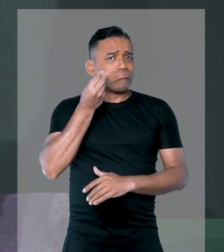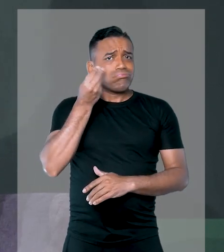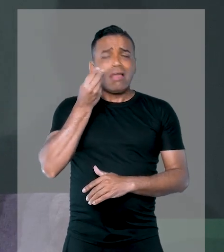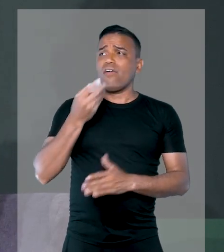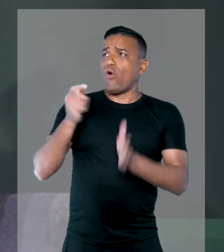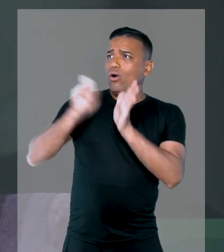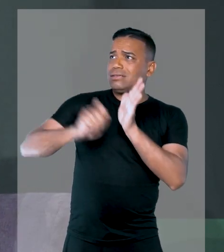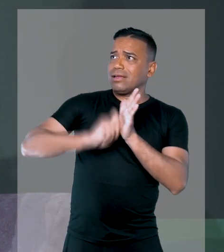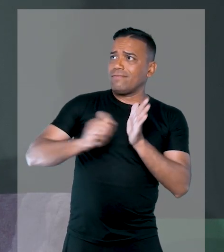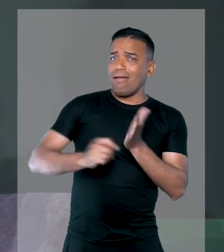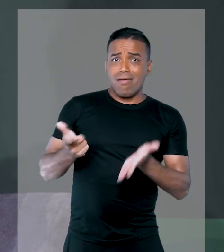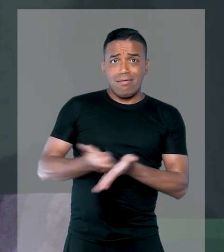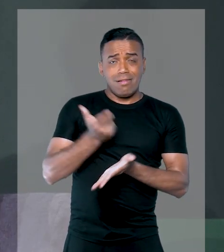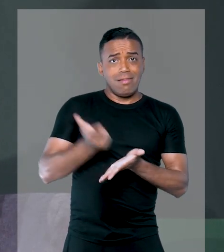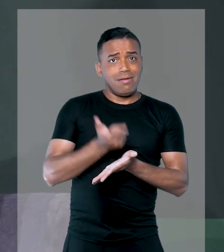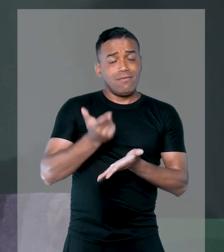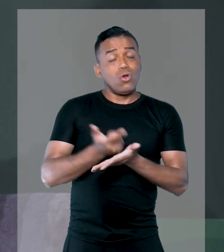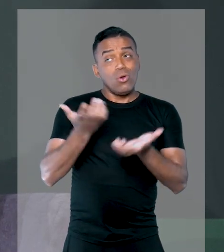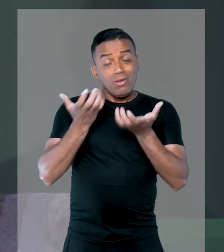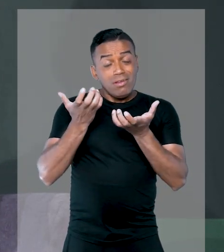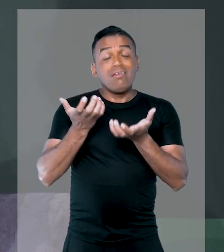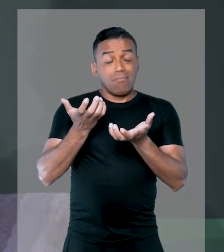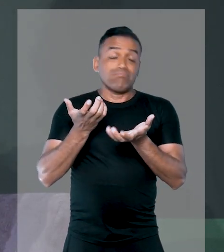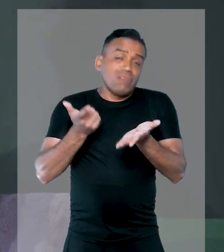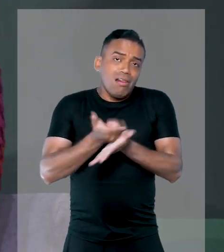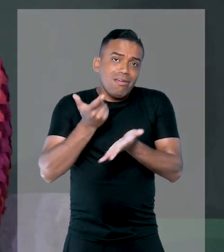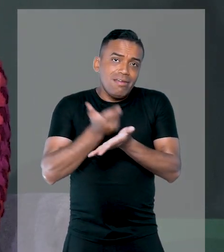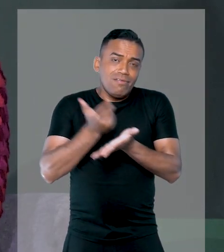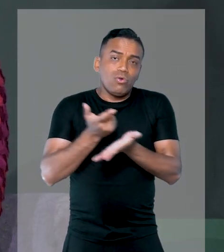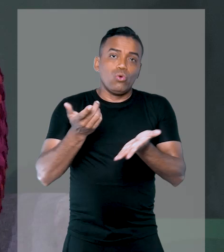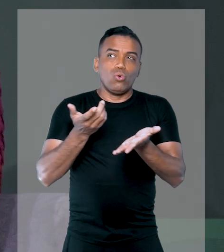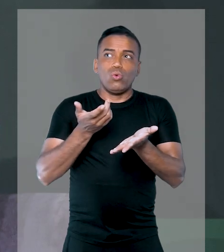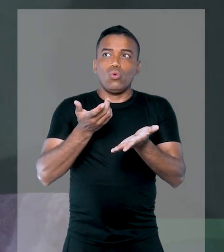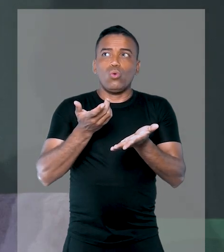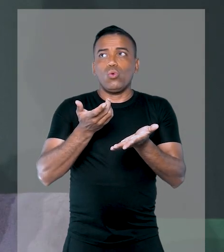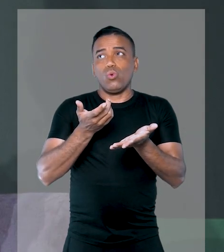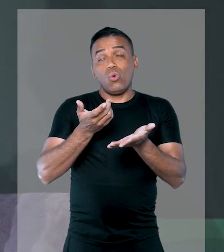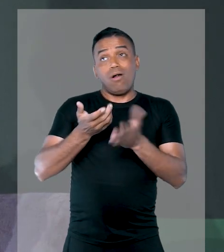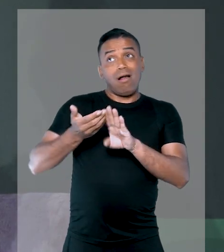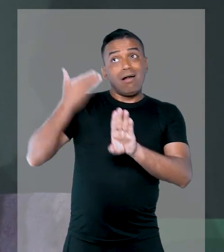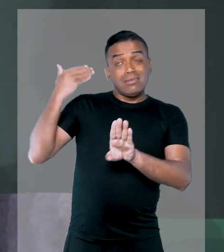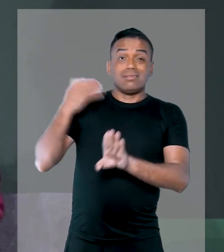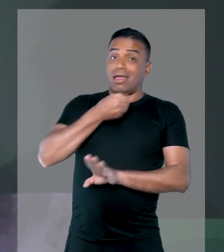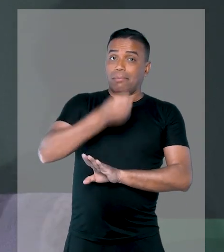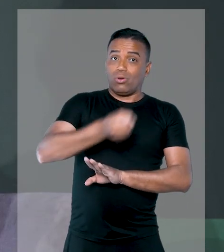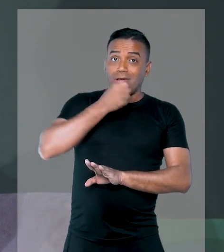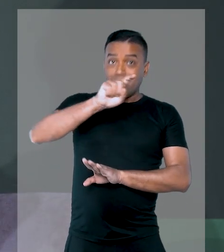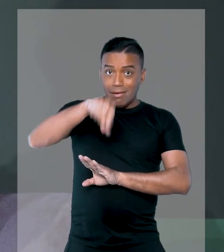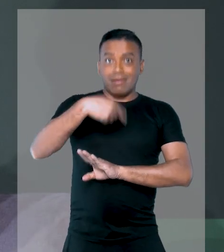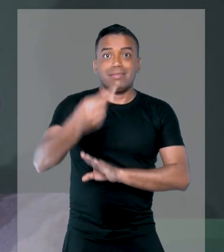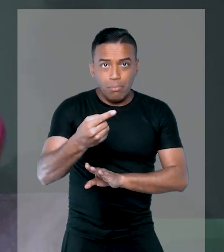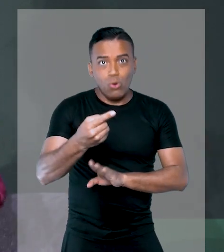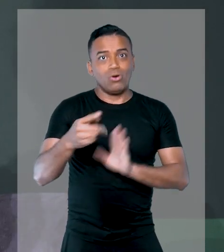olha, eu vou escrever um livro. Eu queria muito escrever um livro. Antes era um livro-reportagem e depois passou a ser